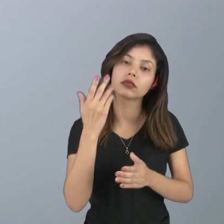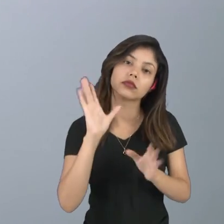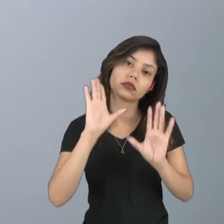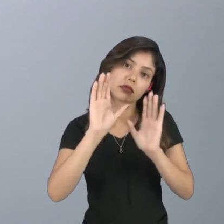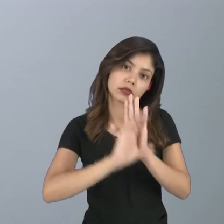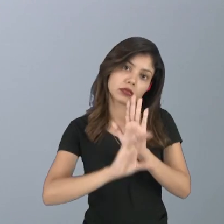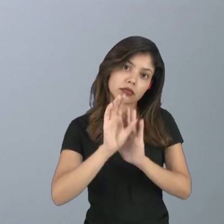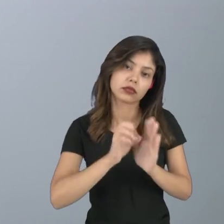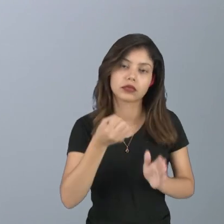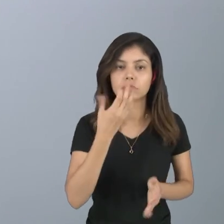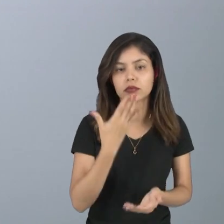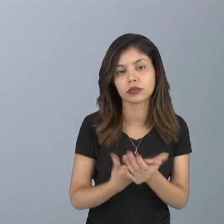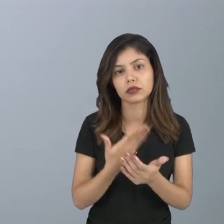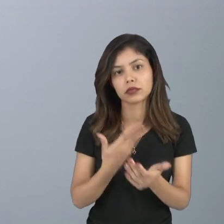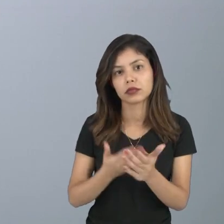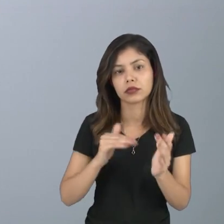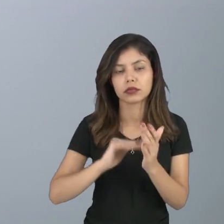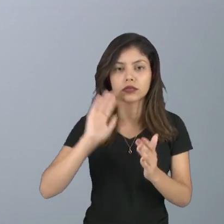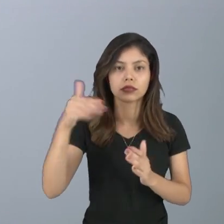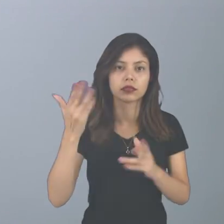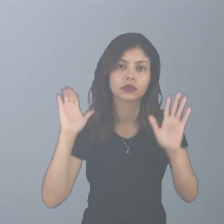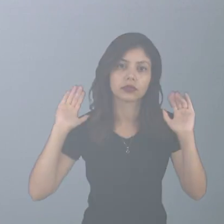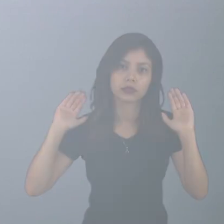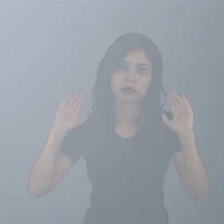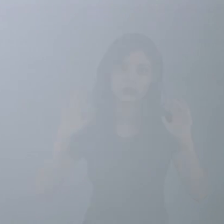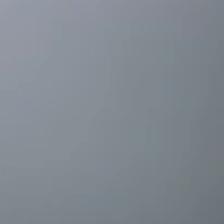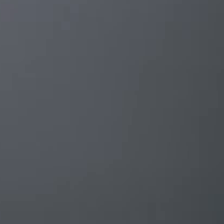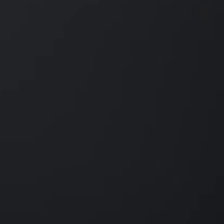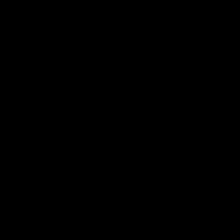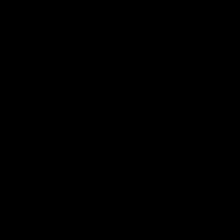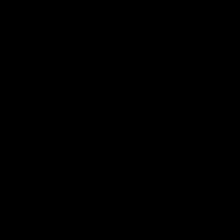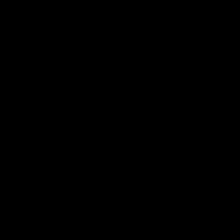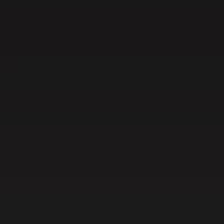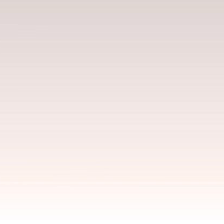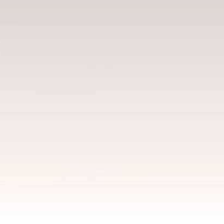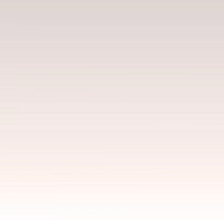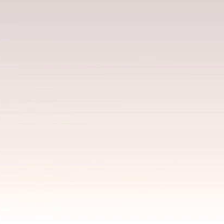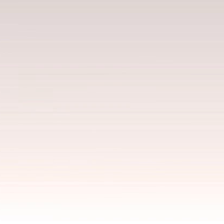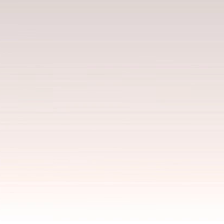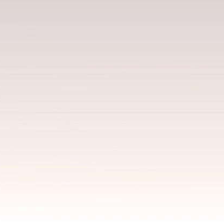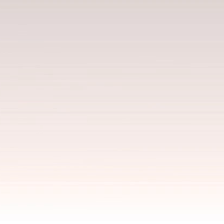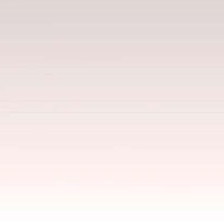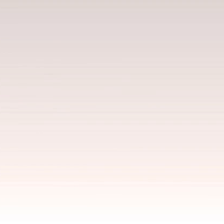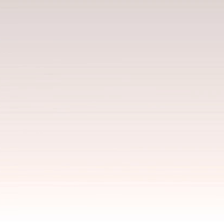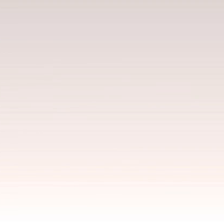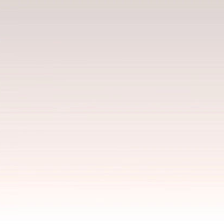conteúdos. Bons estudos e até a próxima aula.